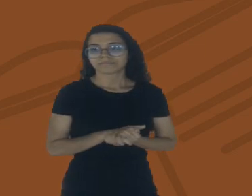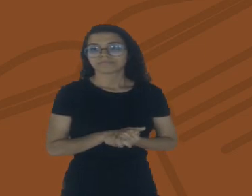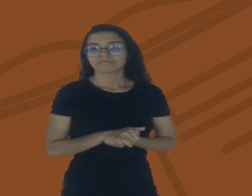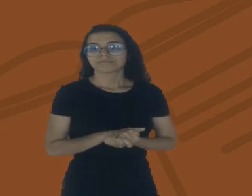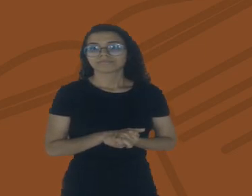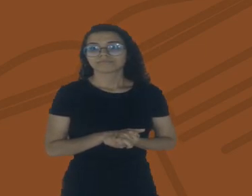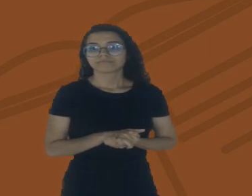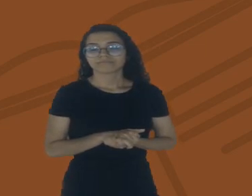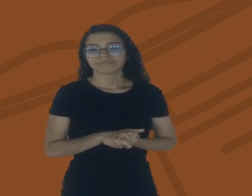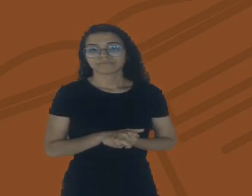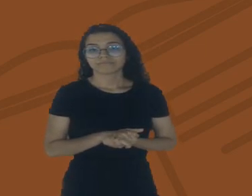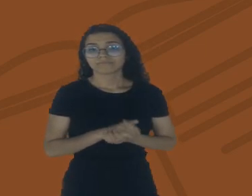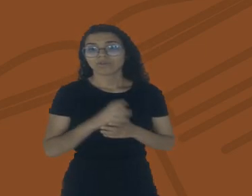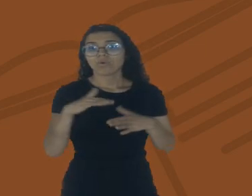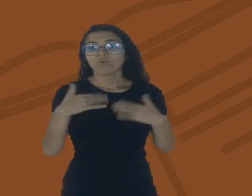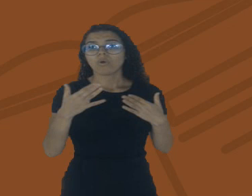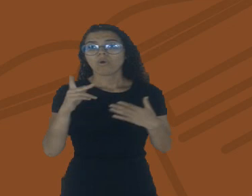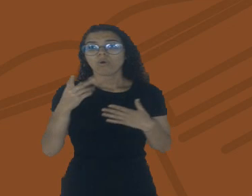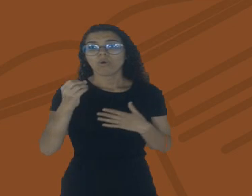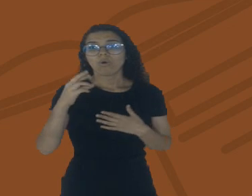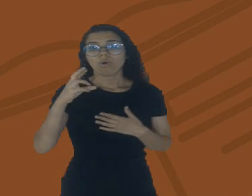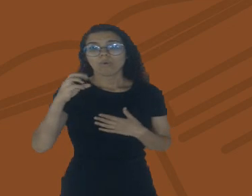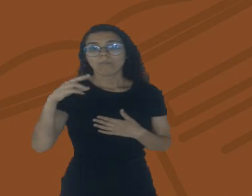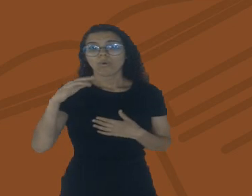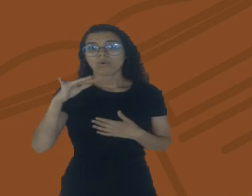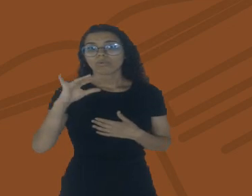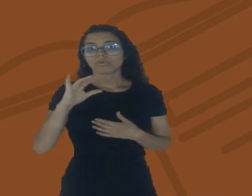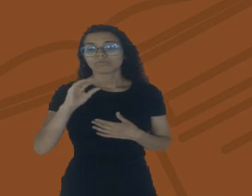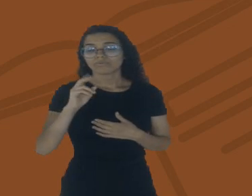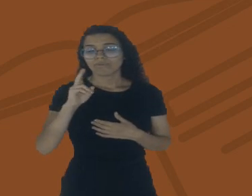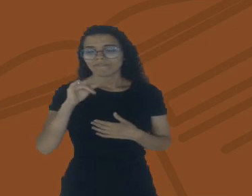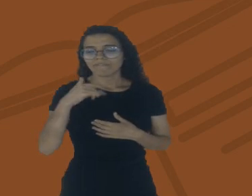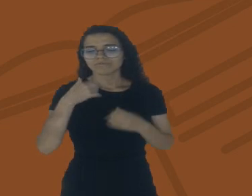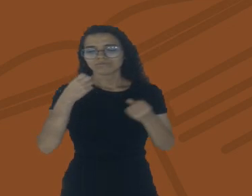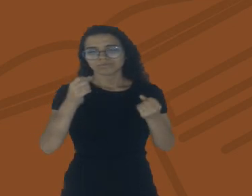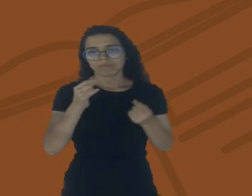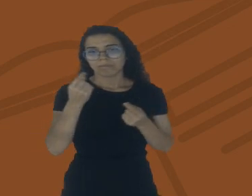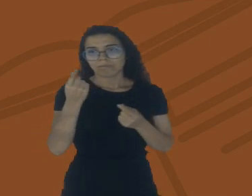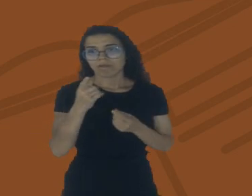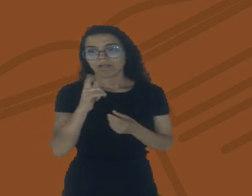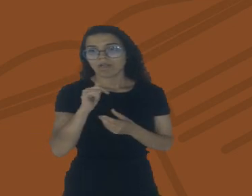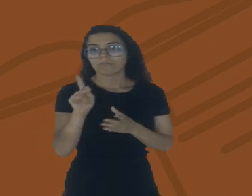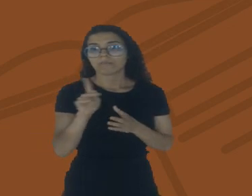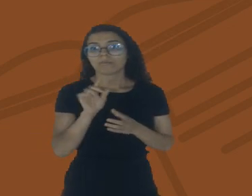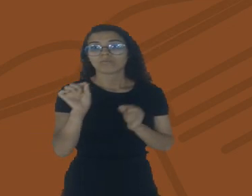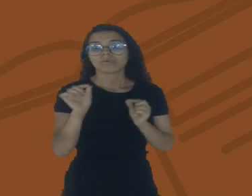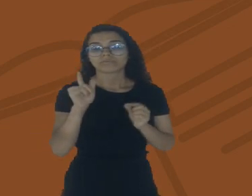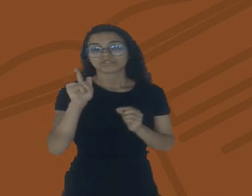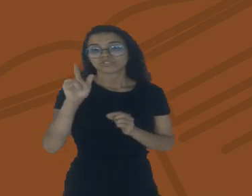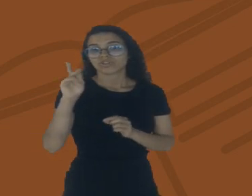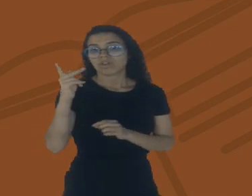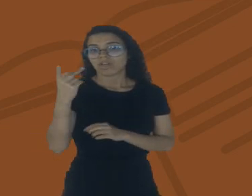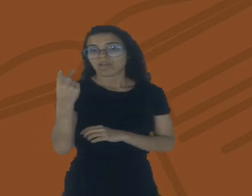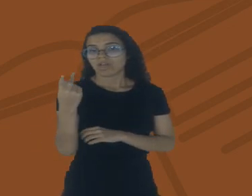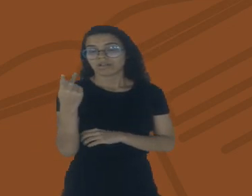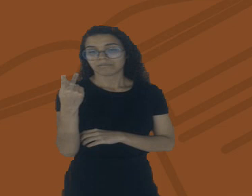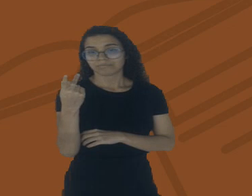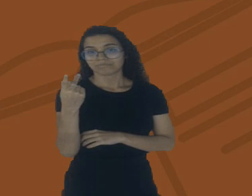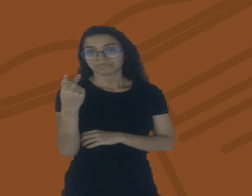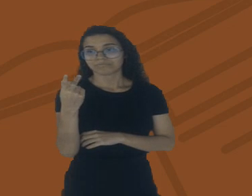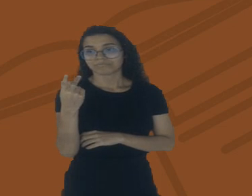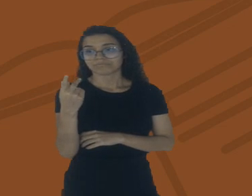Quais são esses hormônios, né? A gente vai conhecer um pouquinho sobre cada um deles. O primeiro deles é o GH, que é a